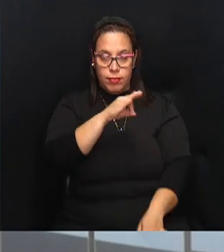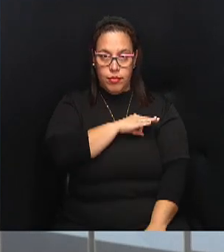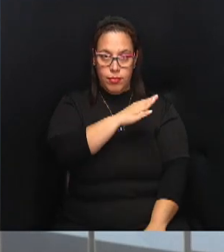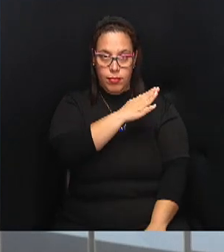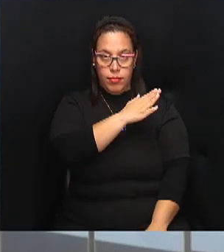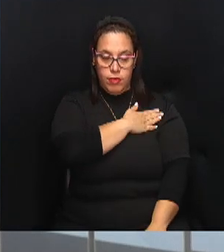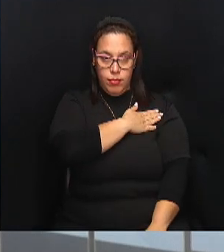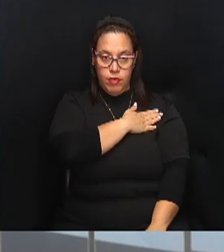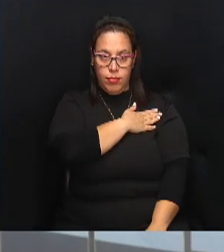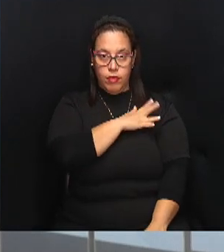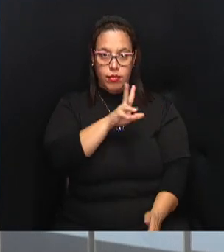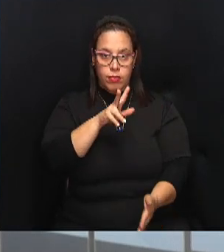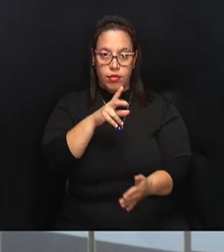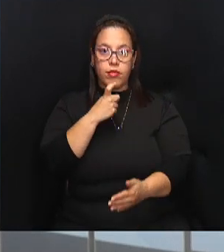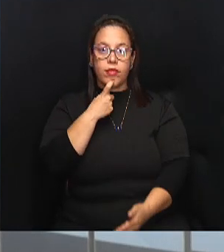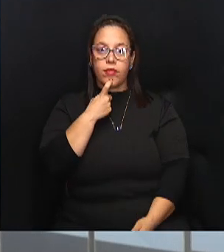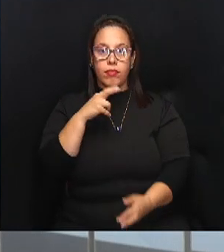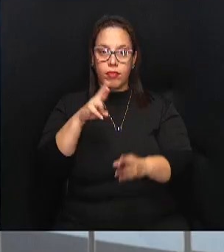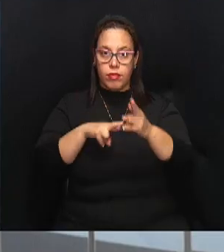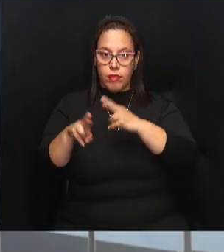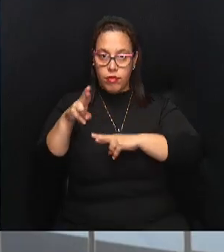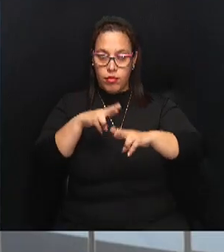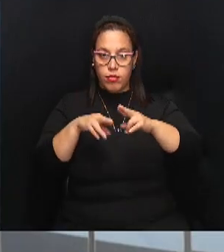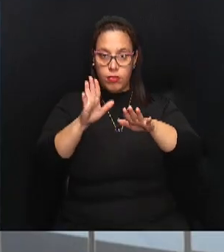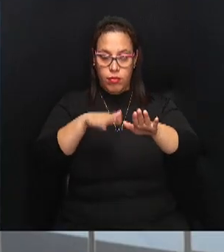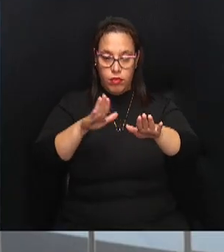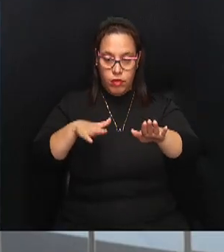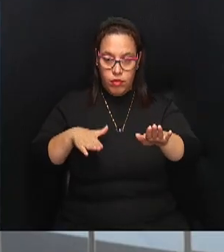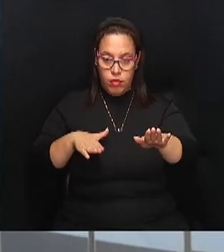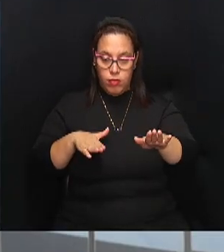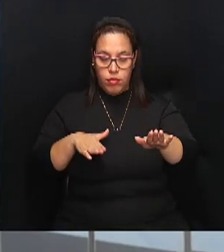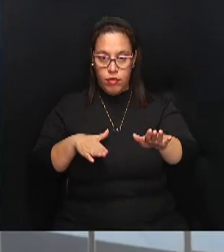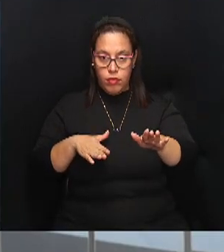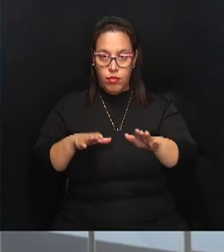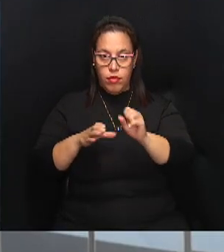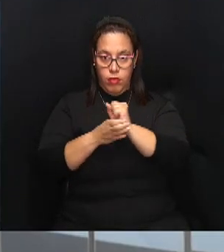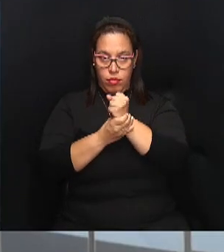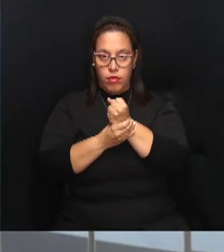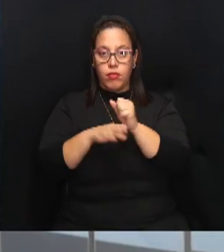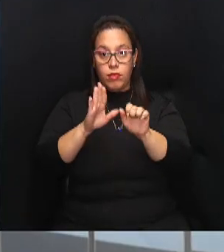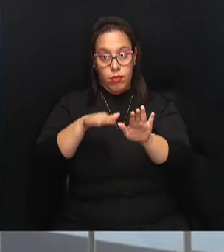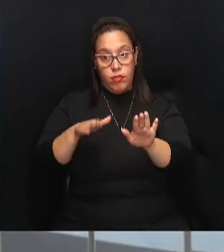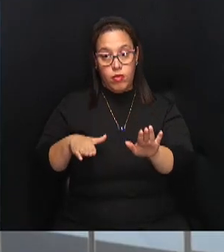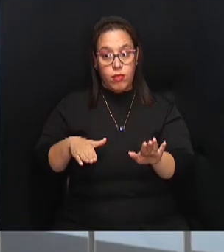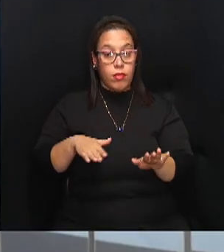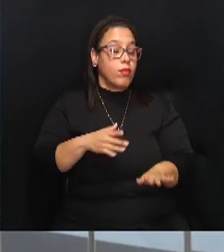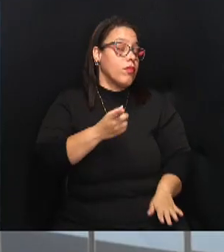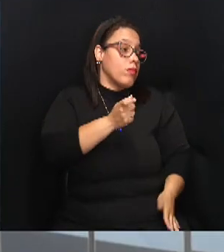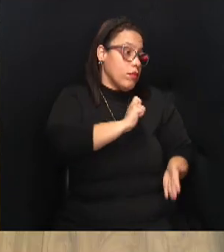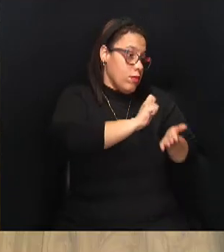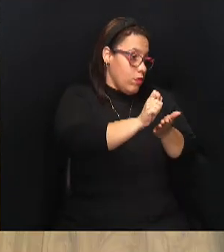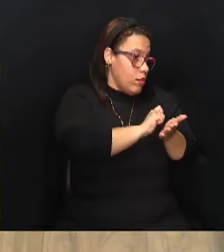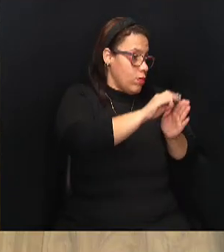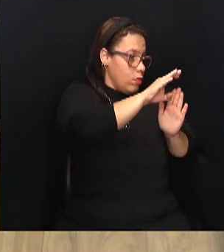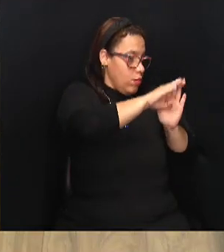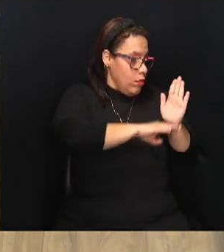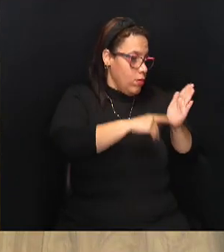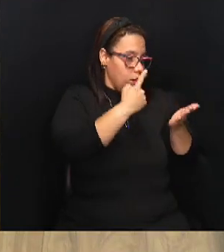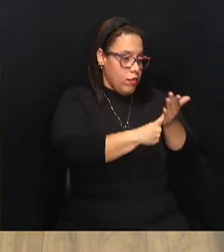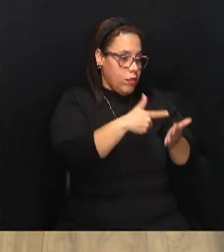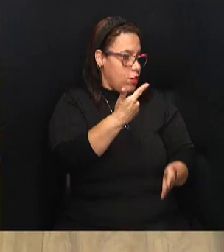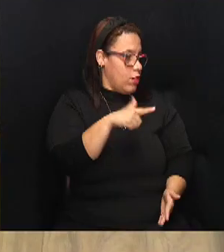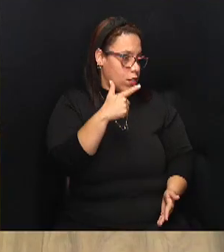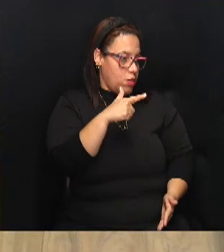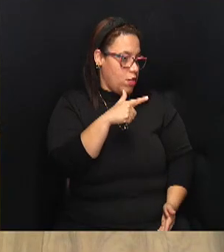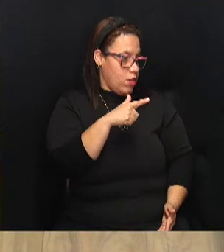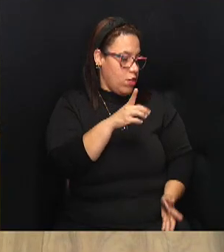Campinas fazendo a fiscalização de trânsito, que vai gerar segurança no trânsito. E uma vez assinado esse convênio, ele não tem validade.